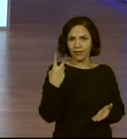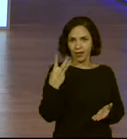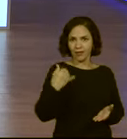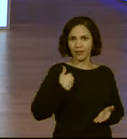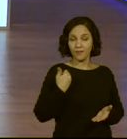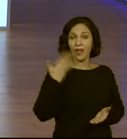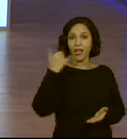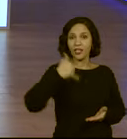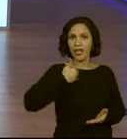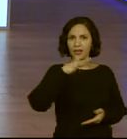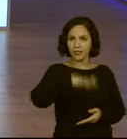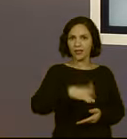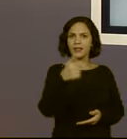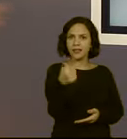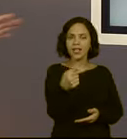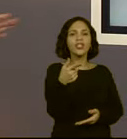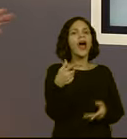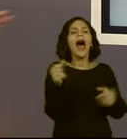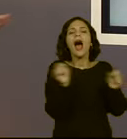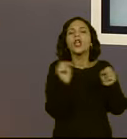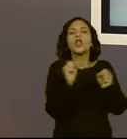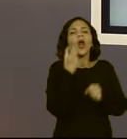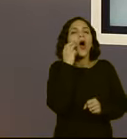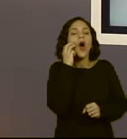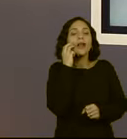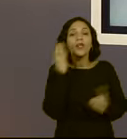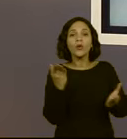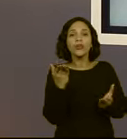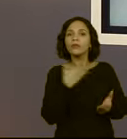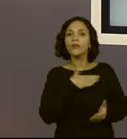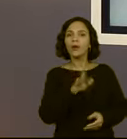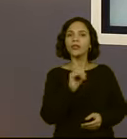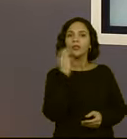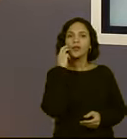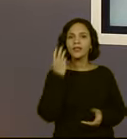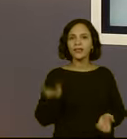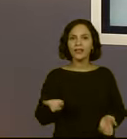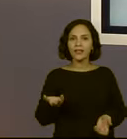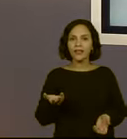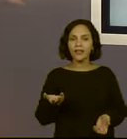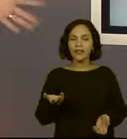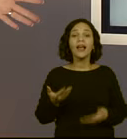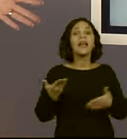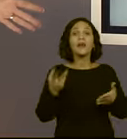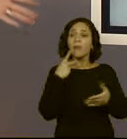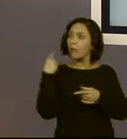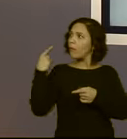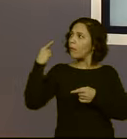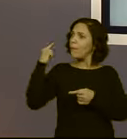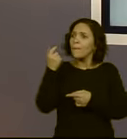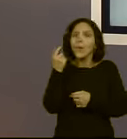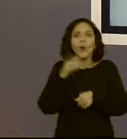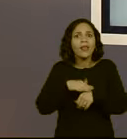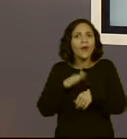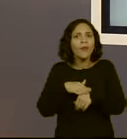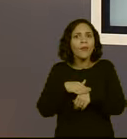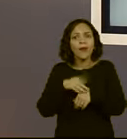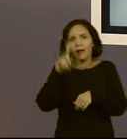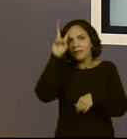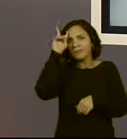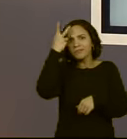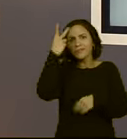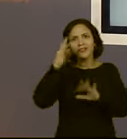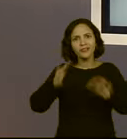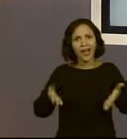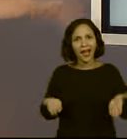adorava os a cor de rosa hoje já detesta usar cor-de-rosa né E ela não tem né Faz poucos anos ela já mudou